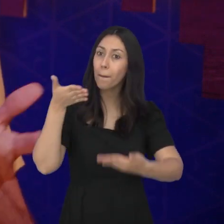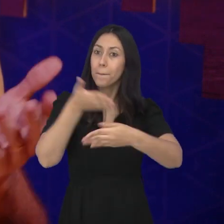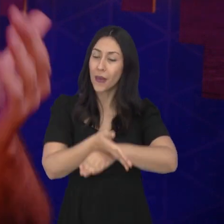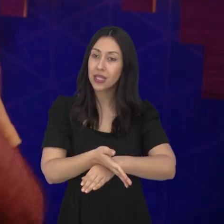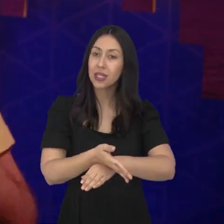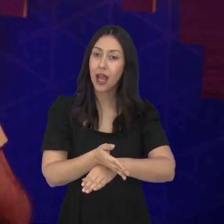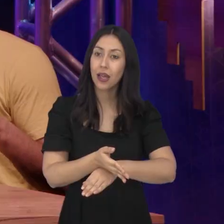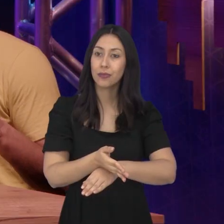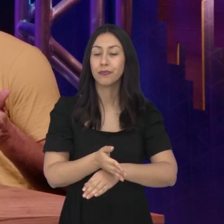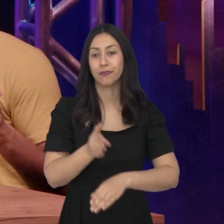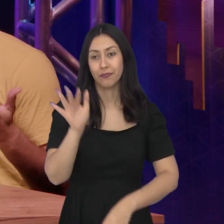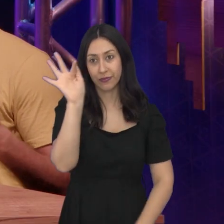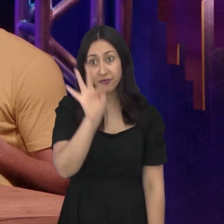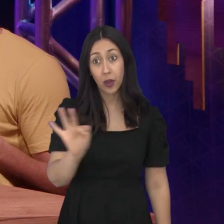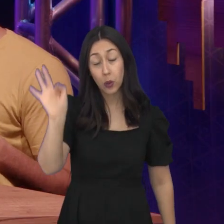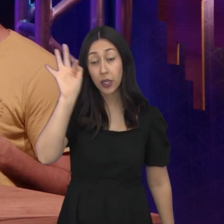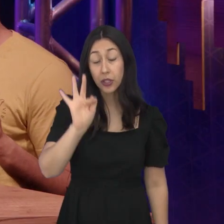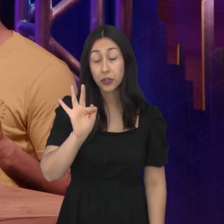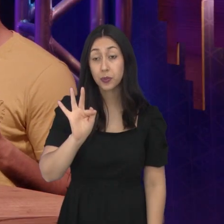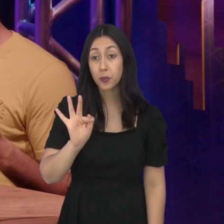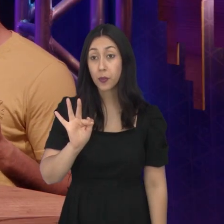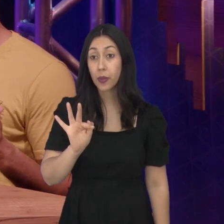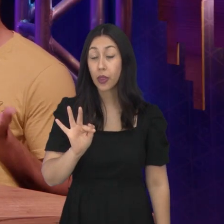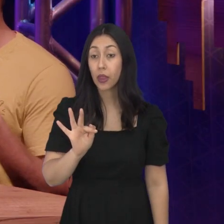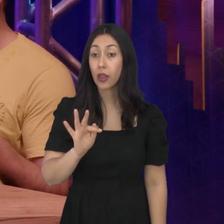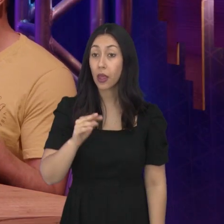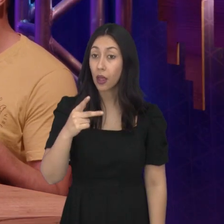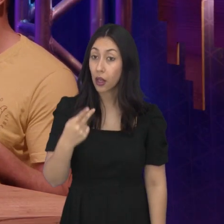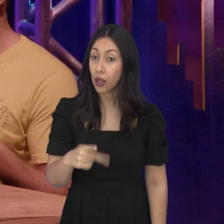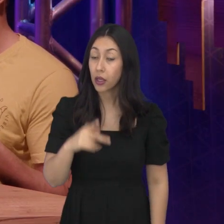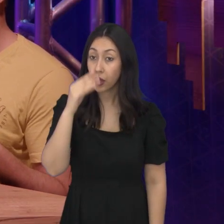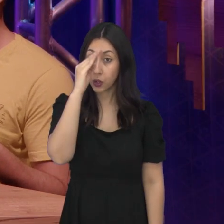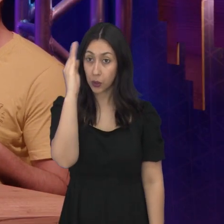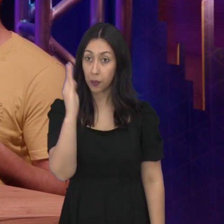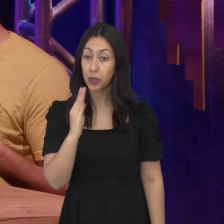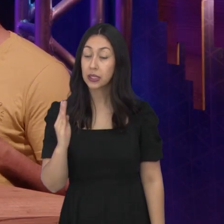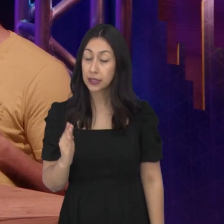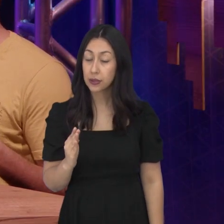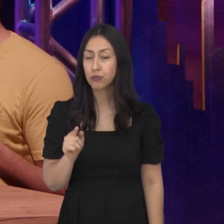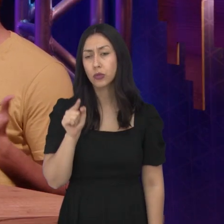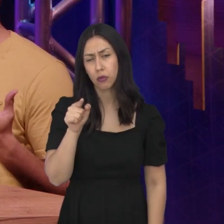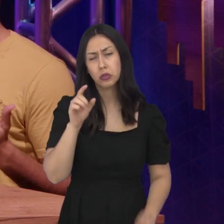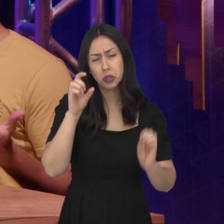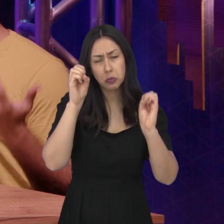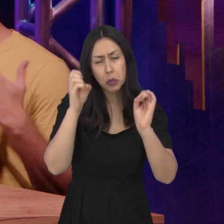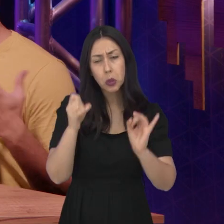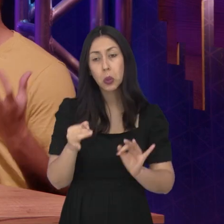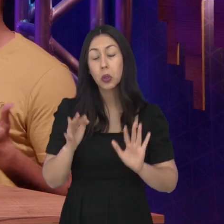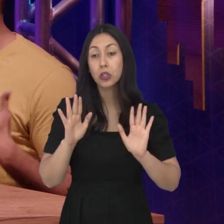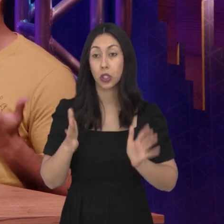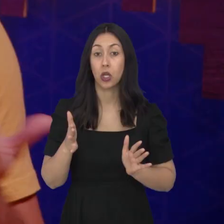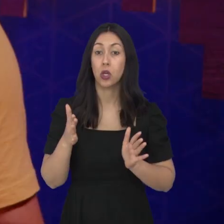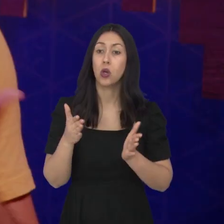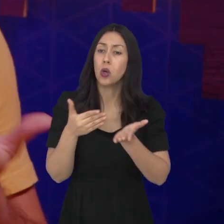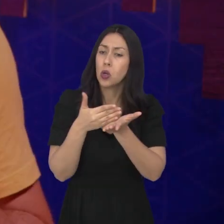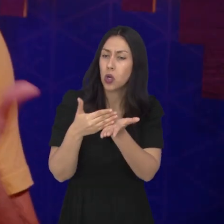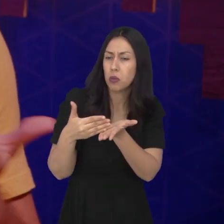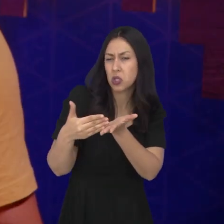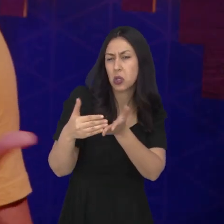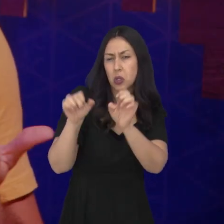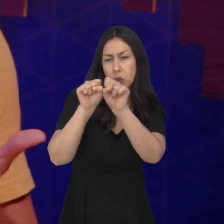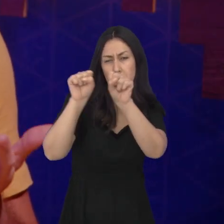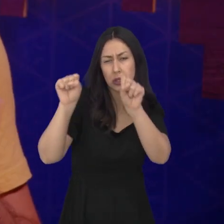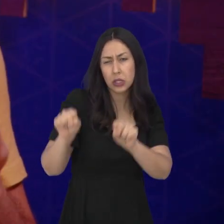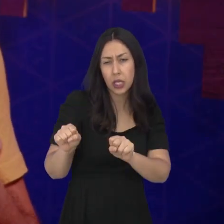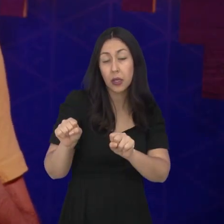universidades. E aqui no Brasil, como você falou no primeiro bloco, Vicky, começou aí esse sistema